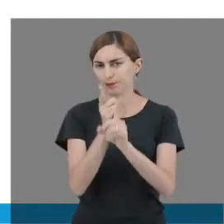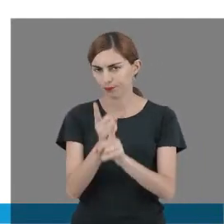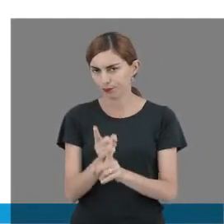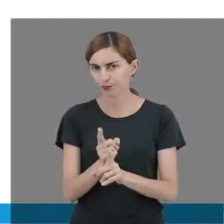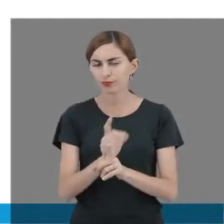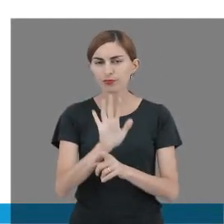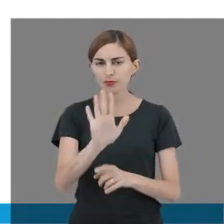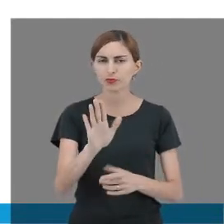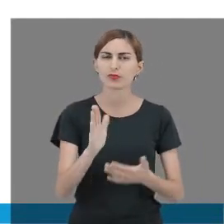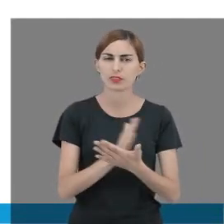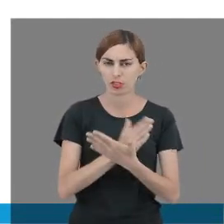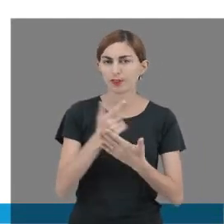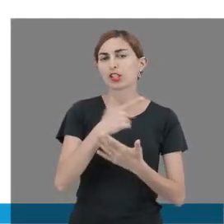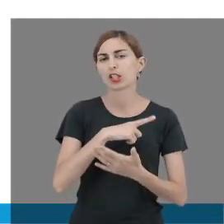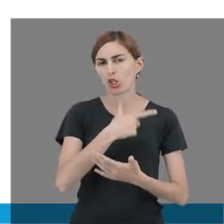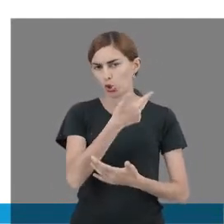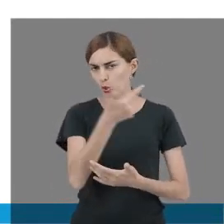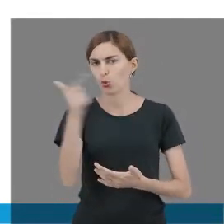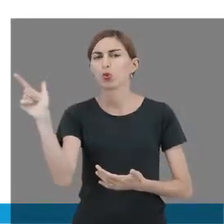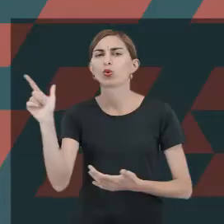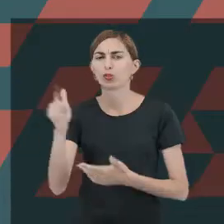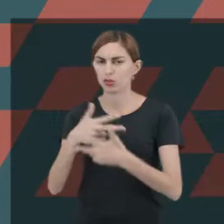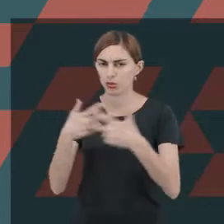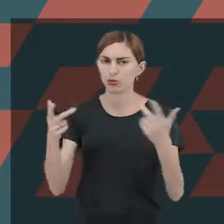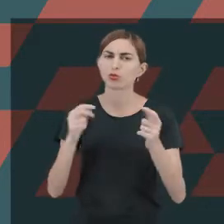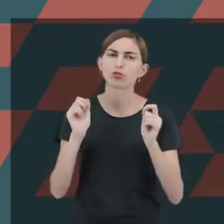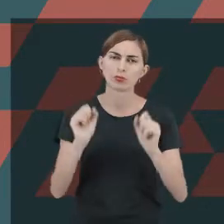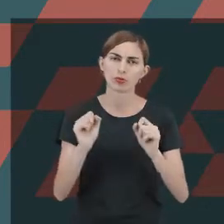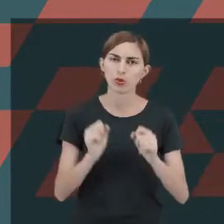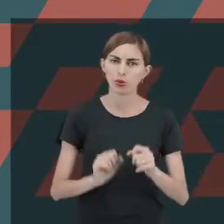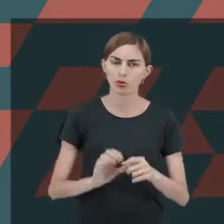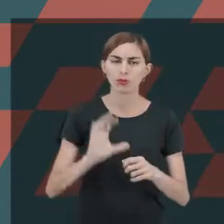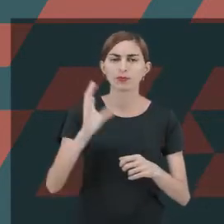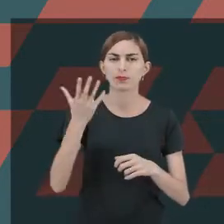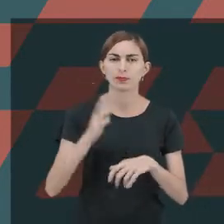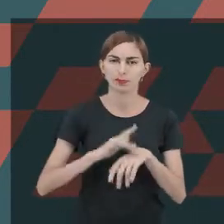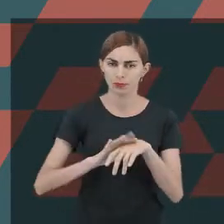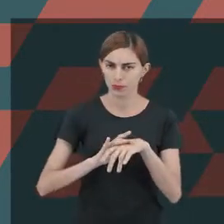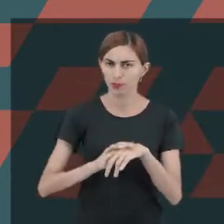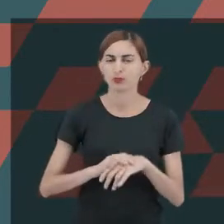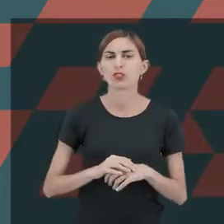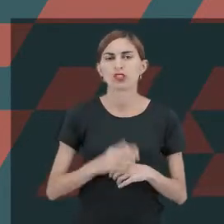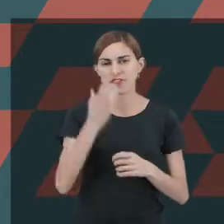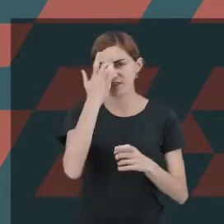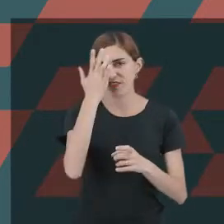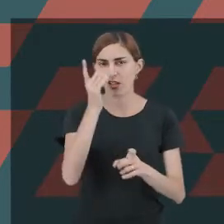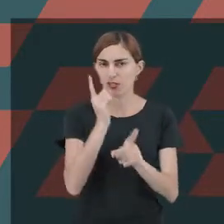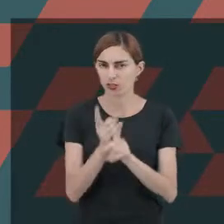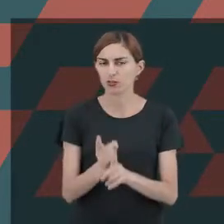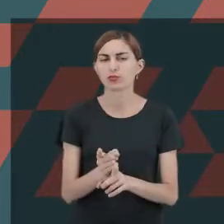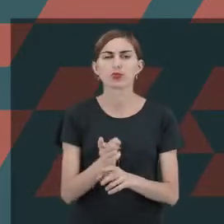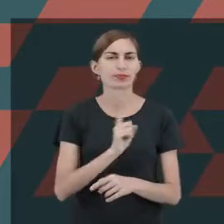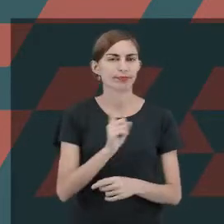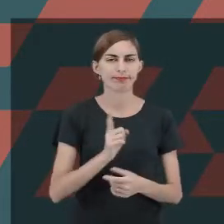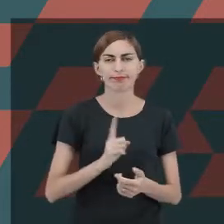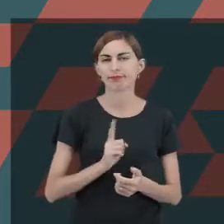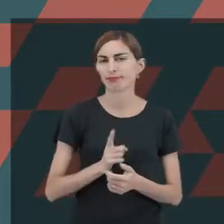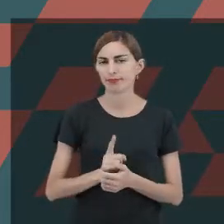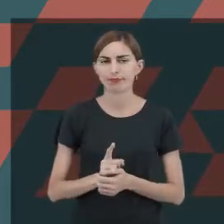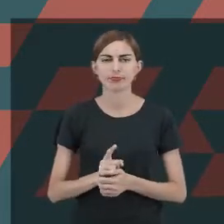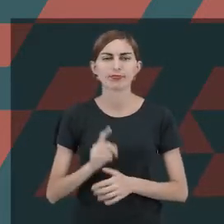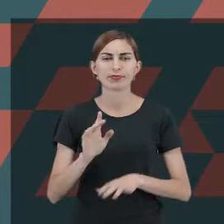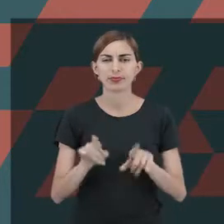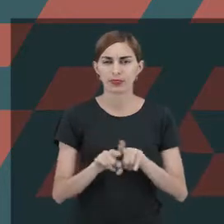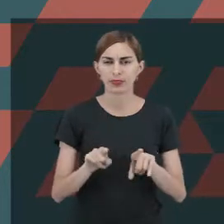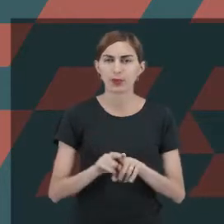mas talvez tenha outros quadros mais leves que estejam aqui, que não são tão fáceis de dar diagnóstico e